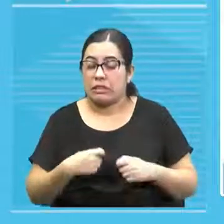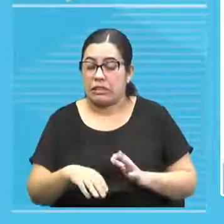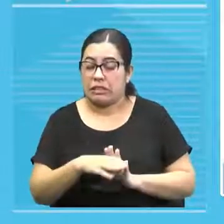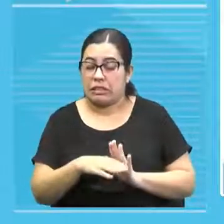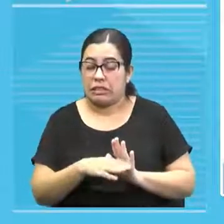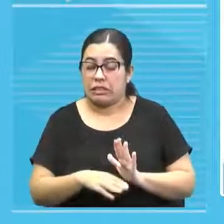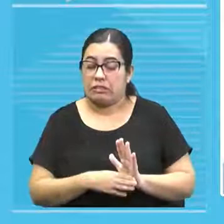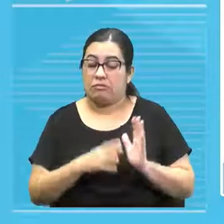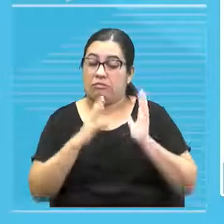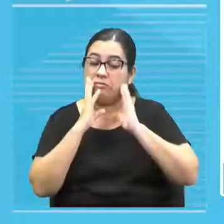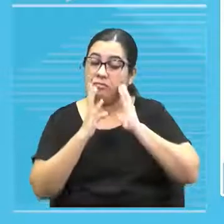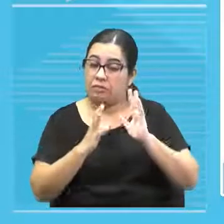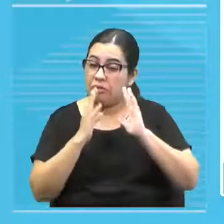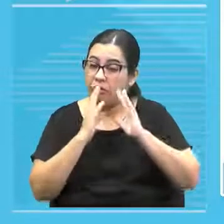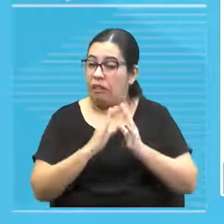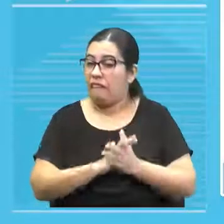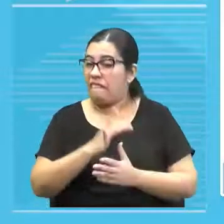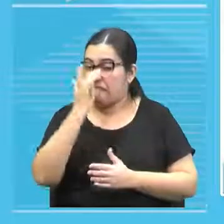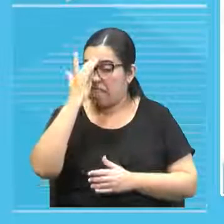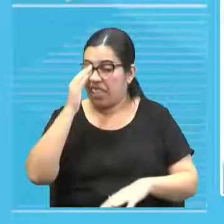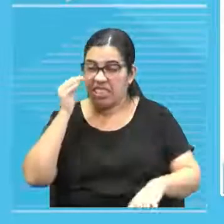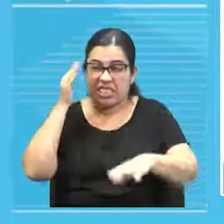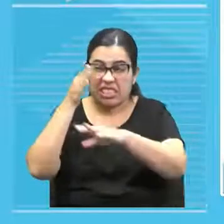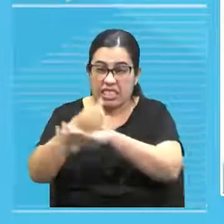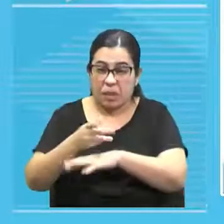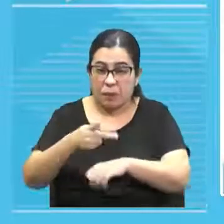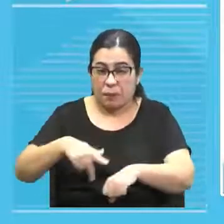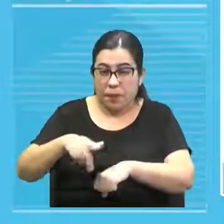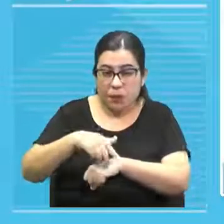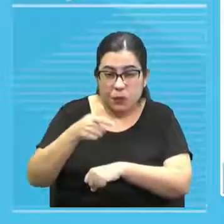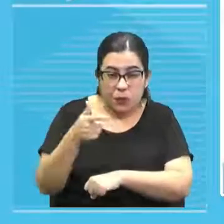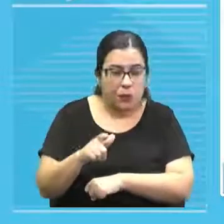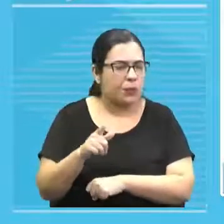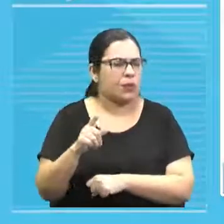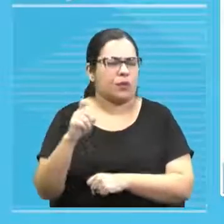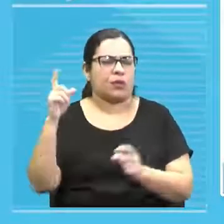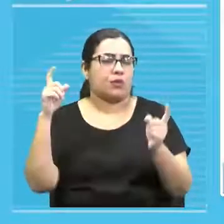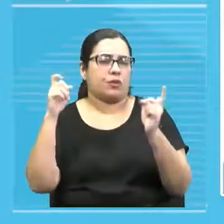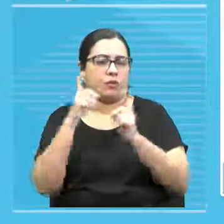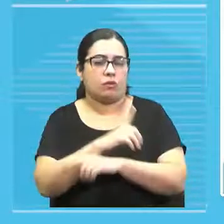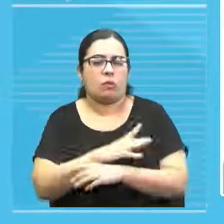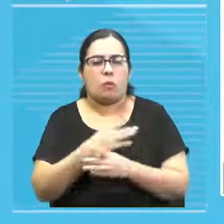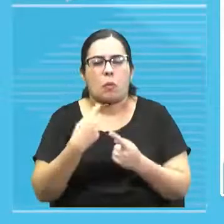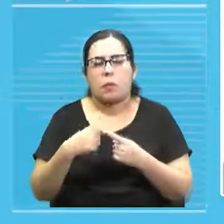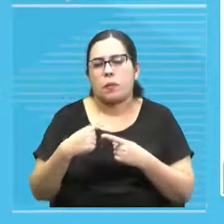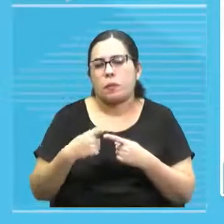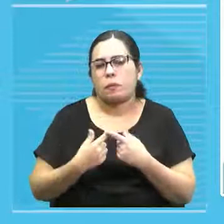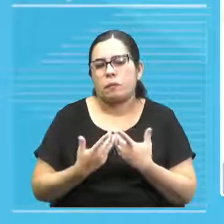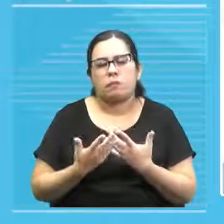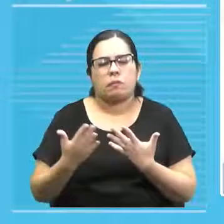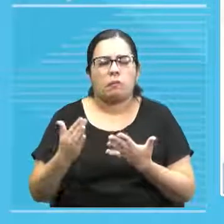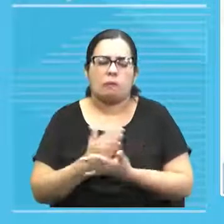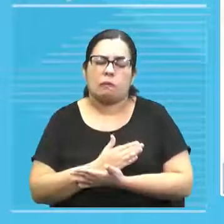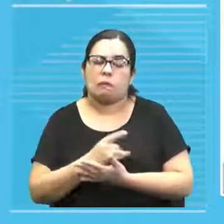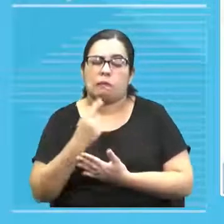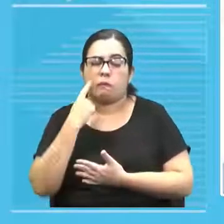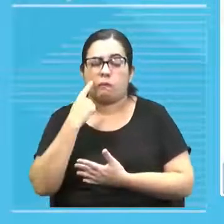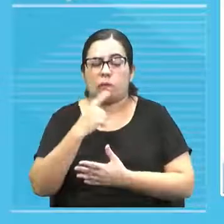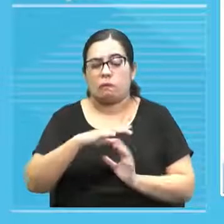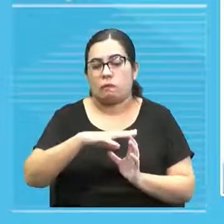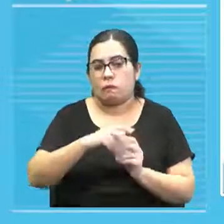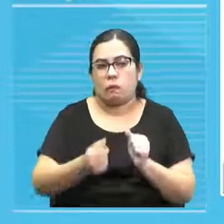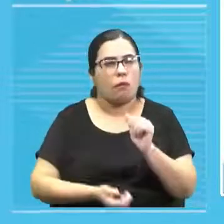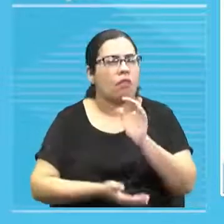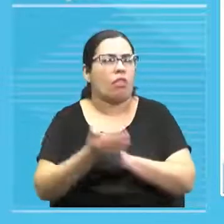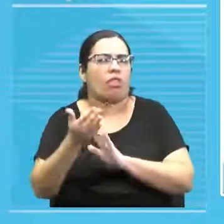ou seja não é tão fácil assim a você vai ter assim movimentos entre as pessoas é né pelo